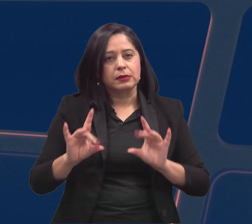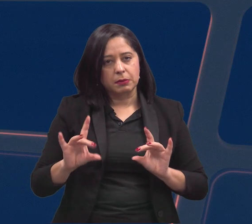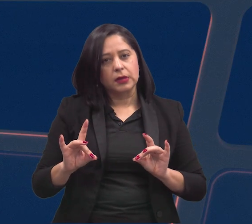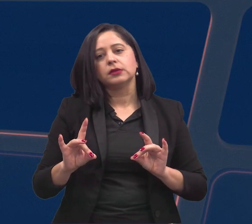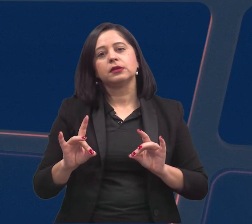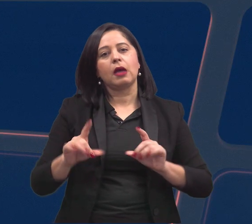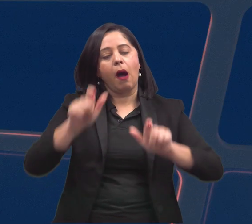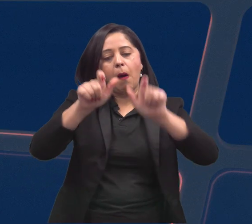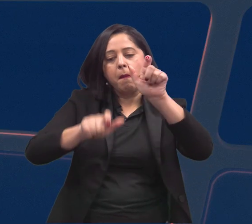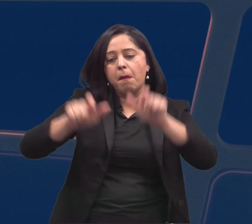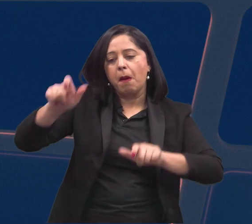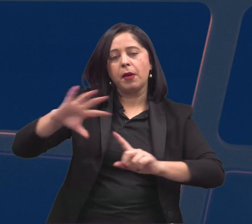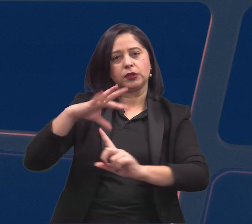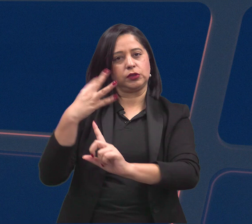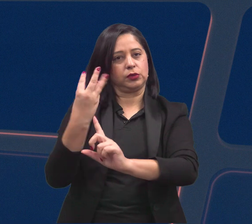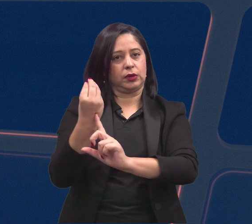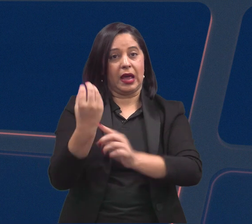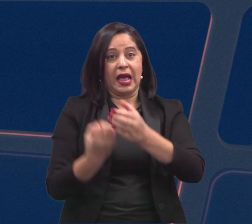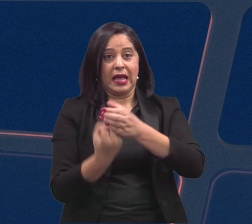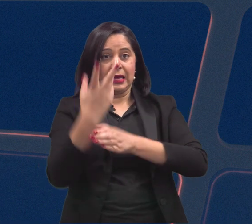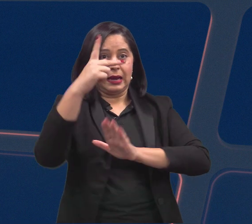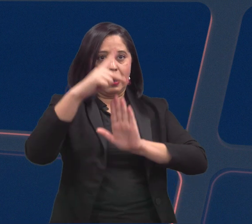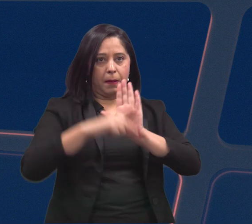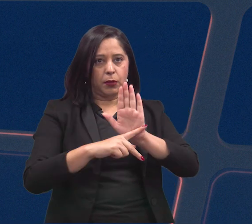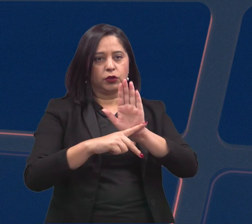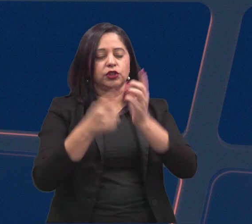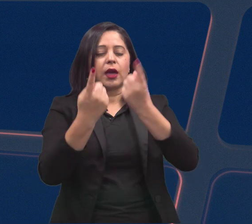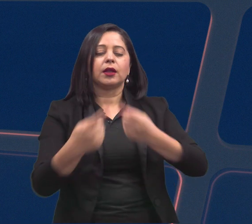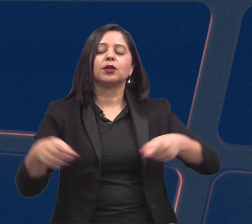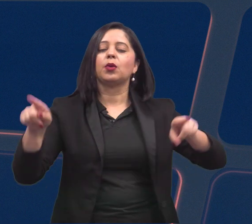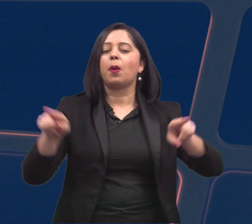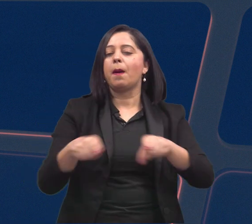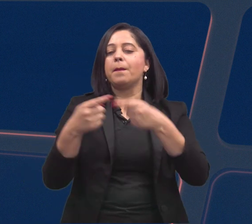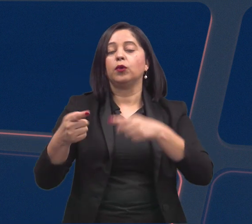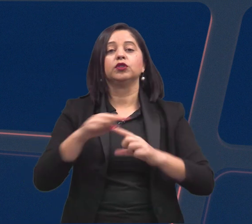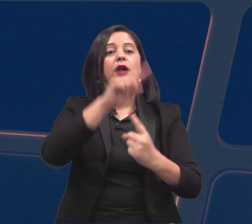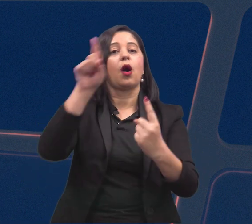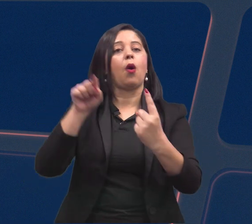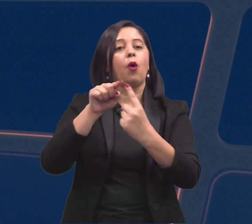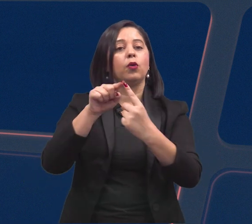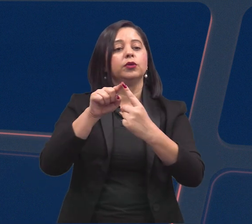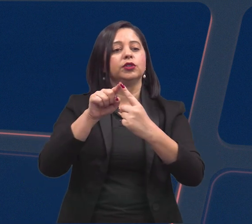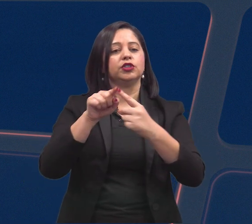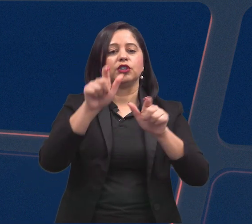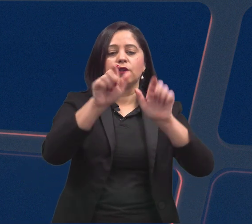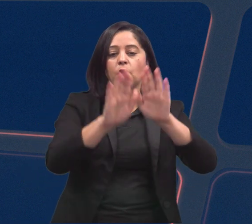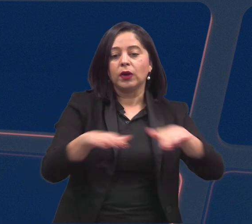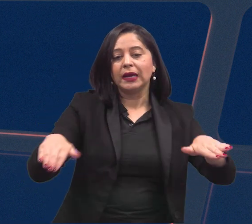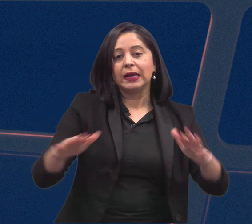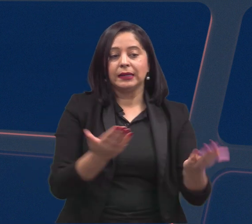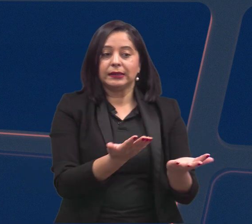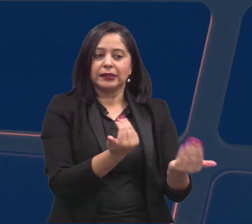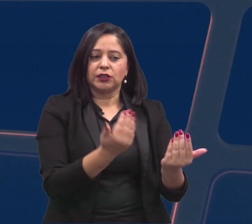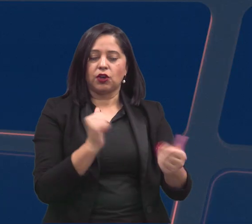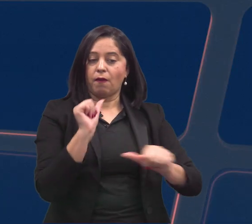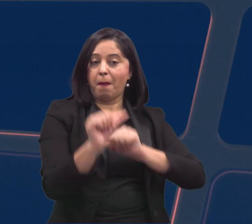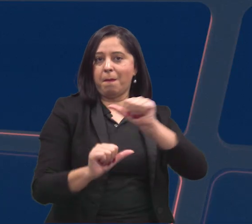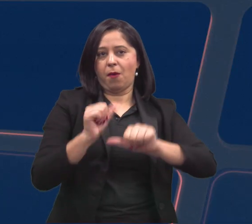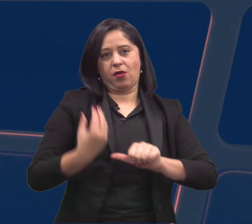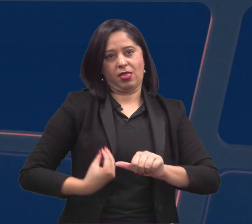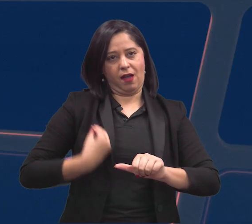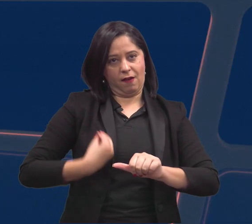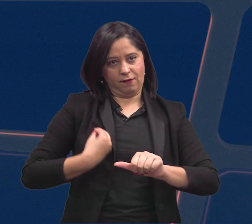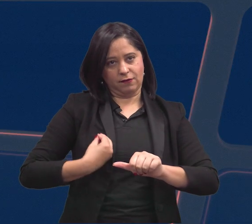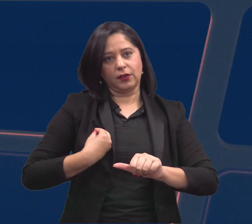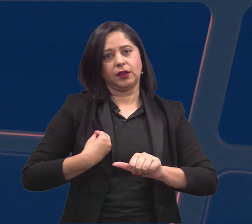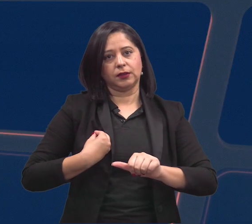histórias de quem vive da produção artística e de projetos que usam a música para transformar a vida de crianças e jovens. Além disso,